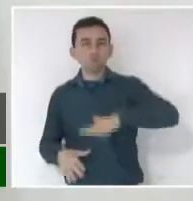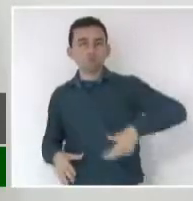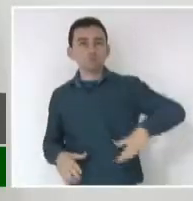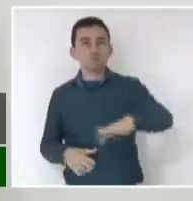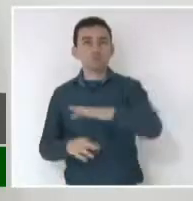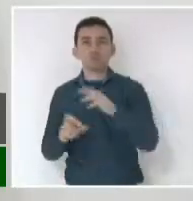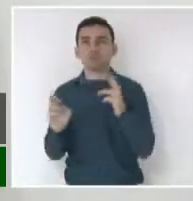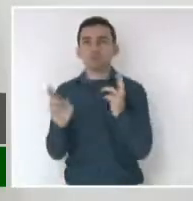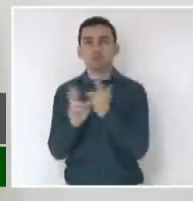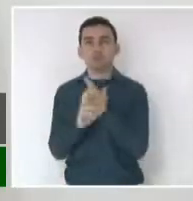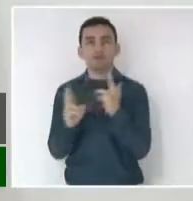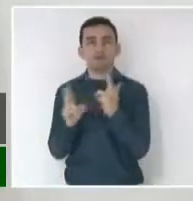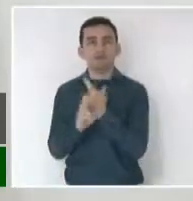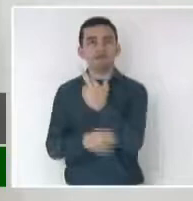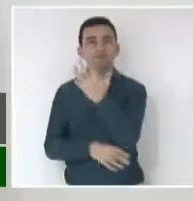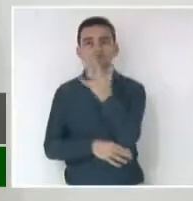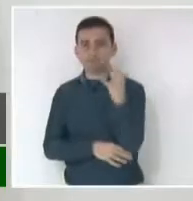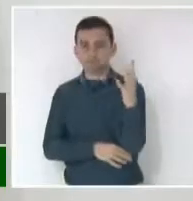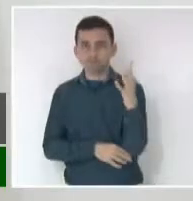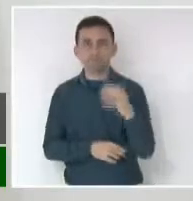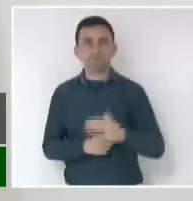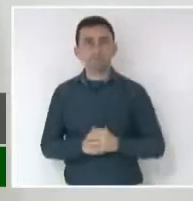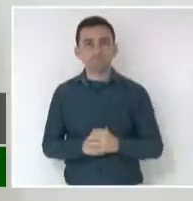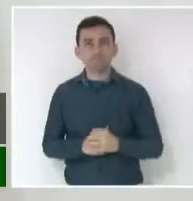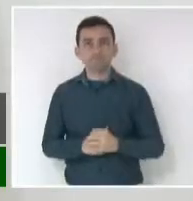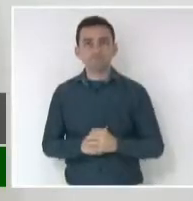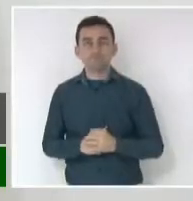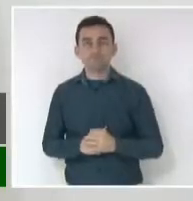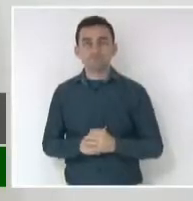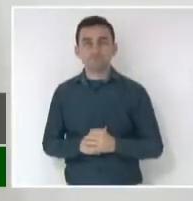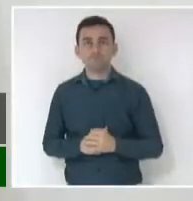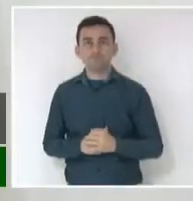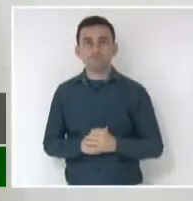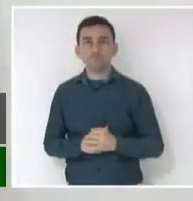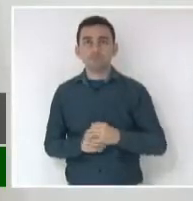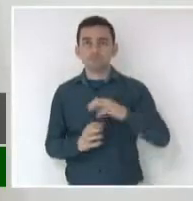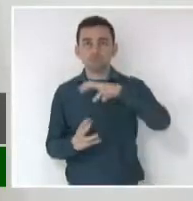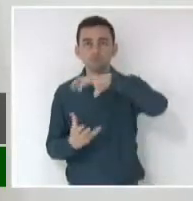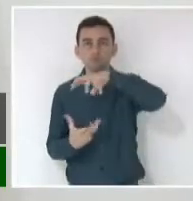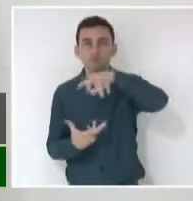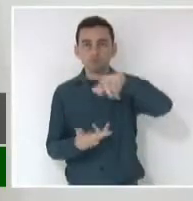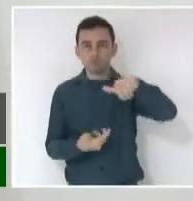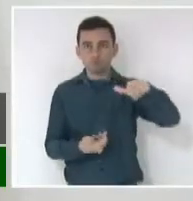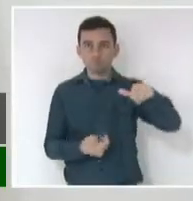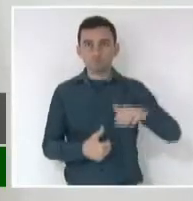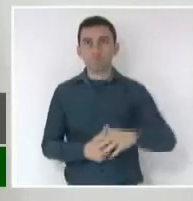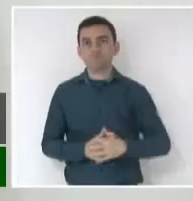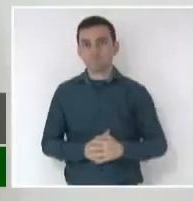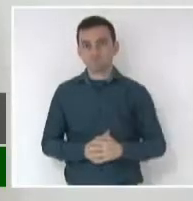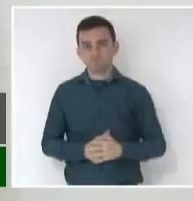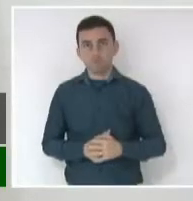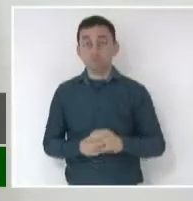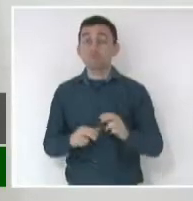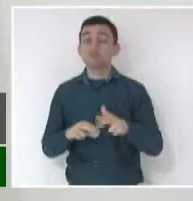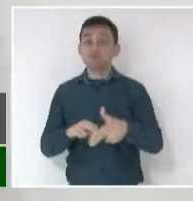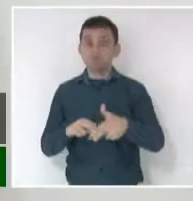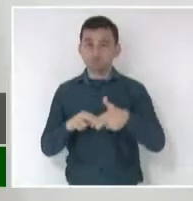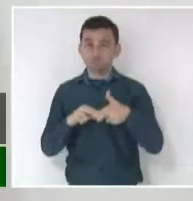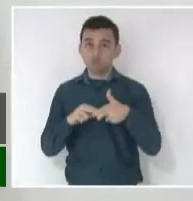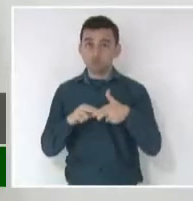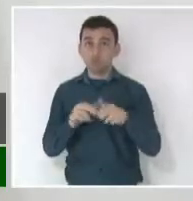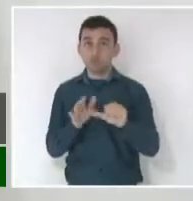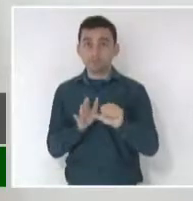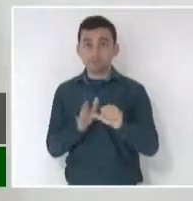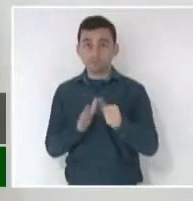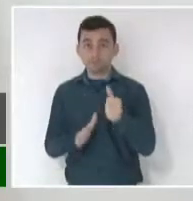relações ambientais do planeta. E, portanto, o